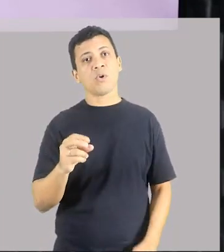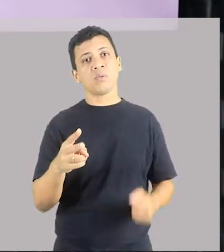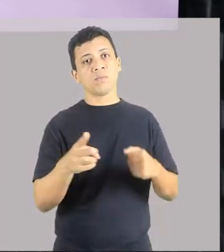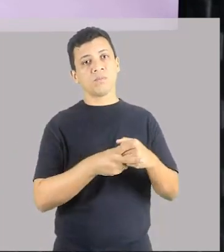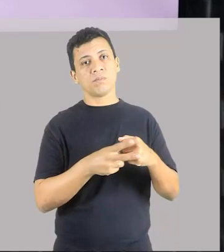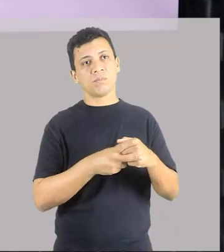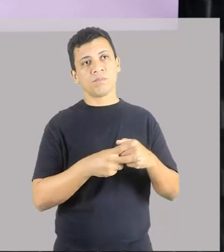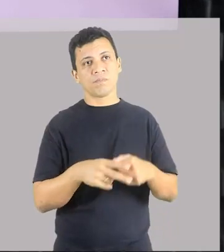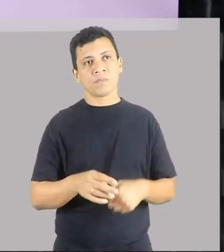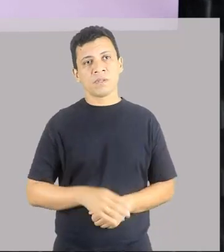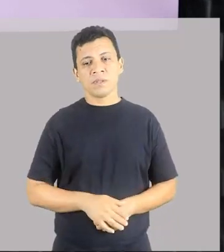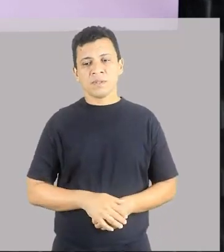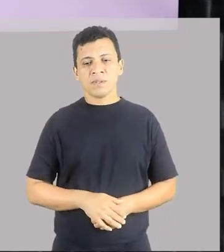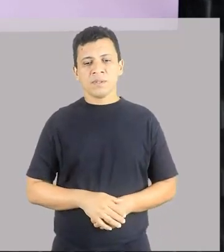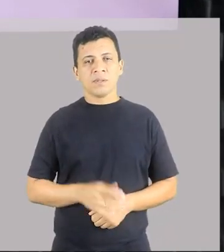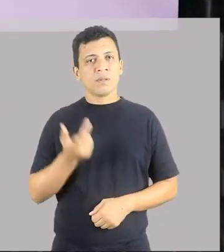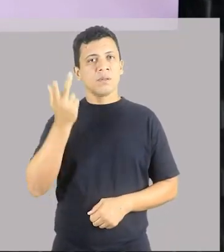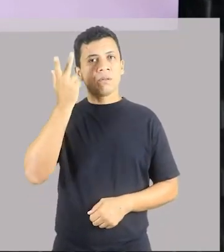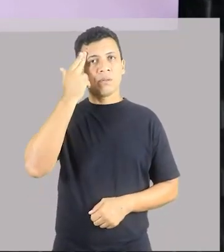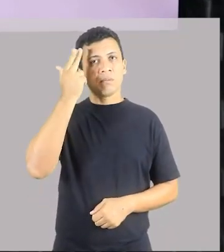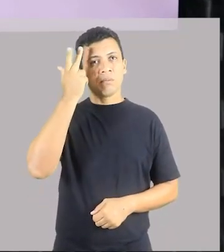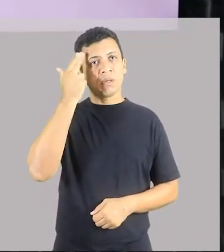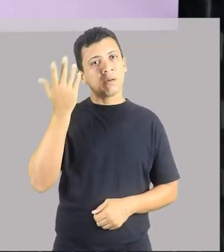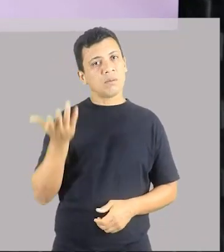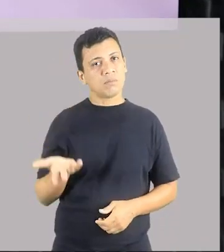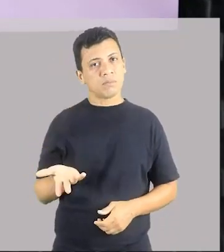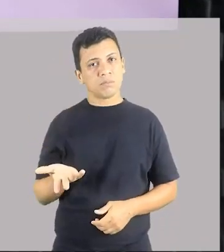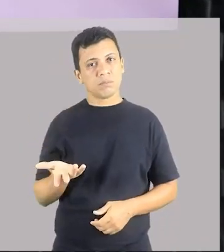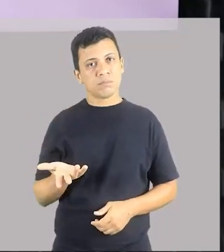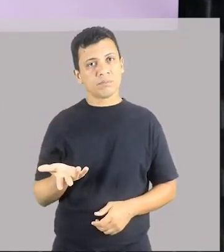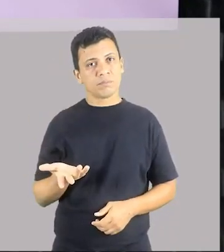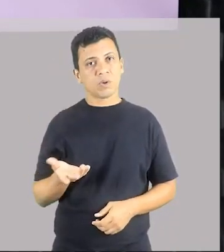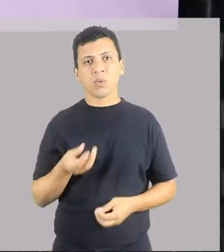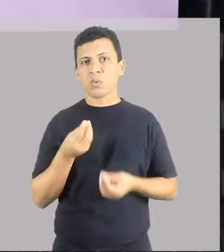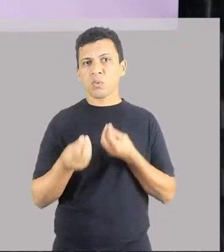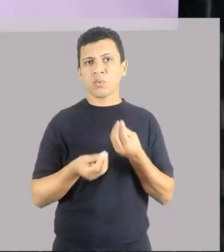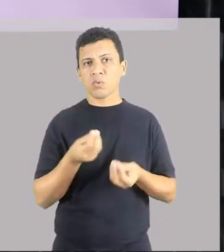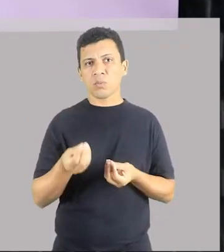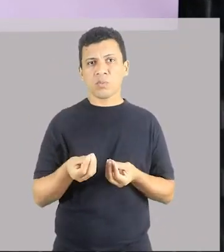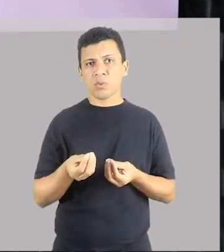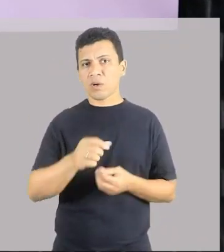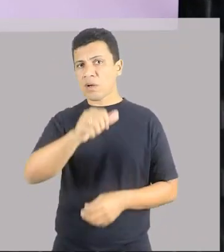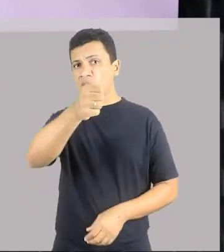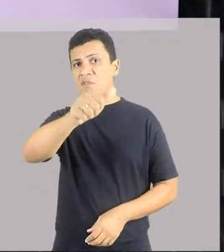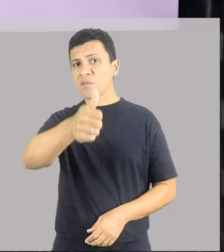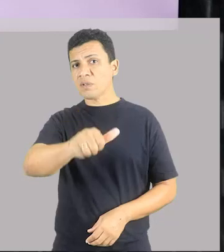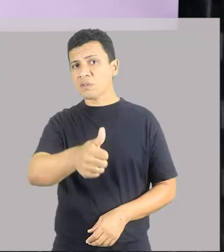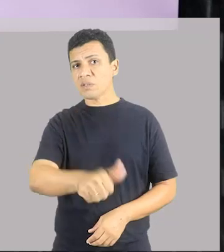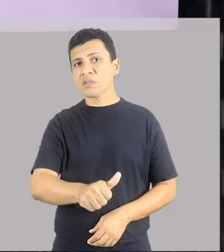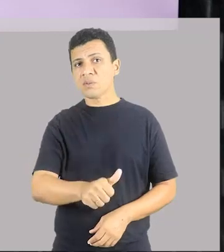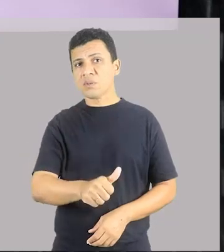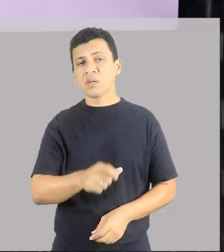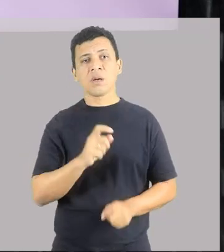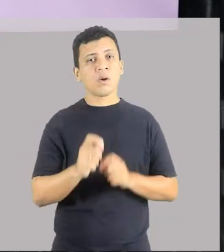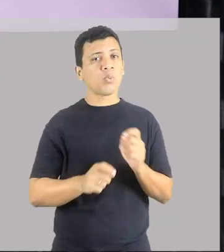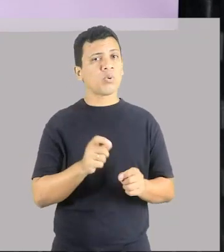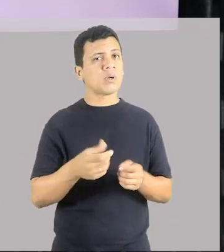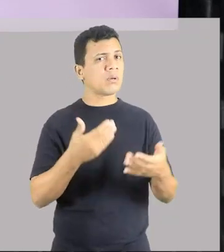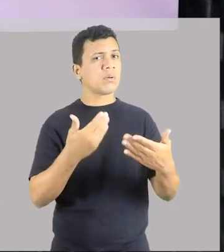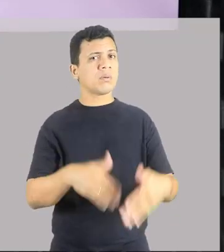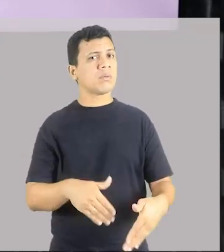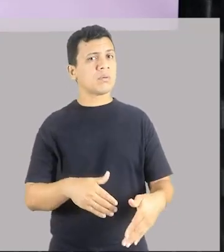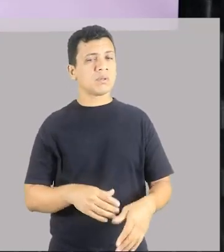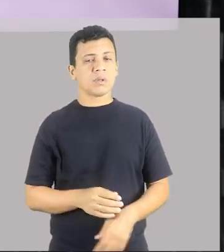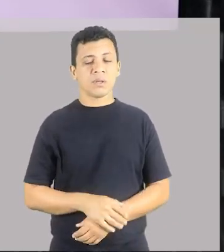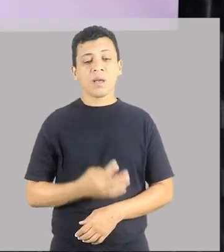normalmente a indicação que a a a a preocupação que a banca tem é muito no sentido